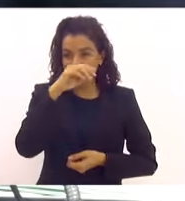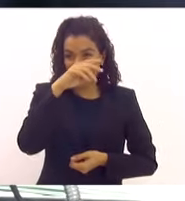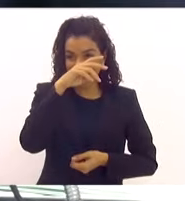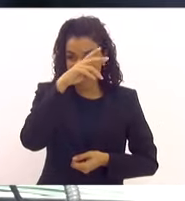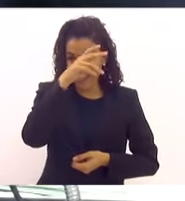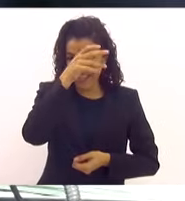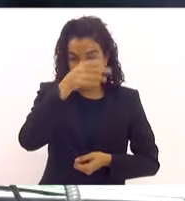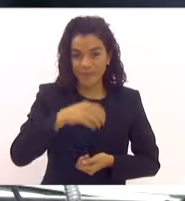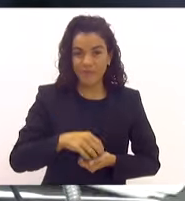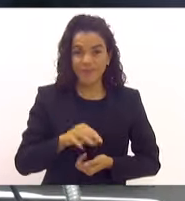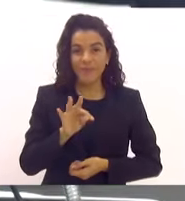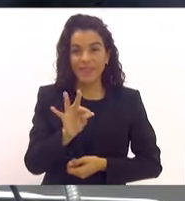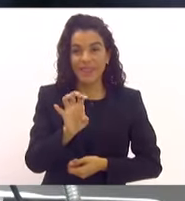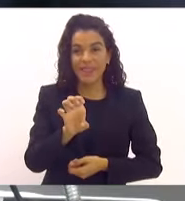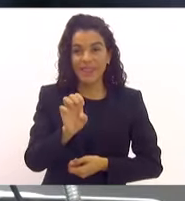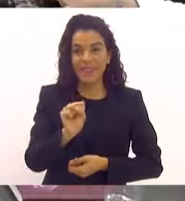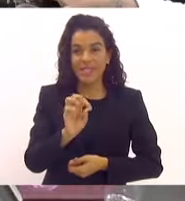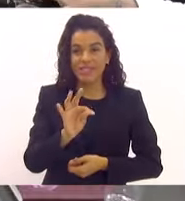testosterona.